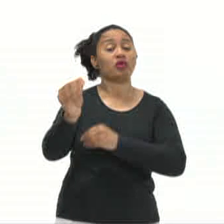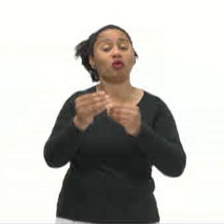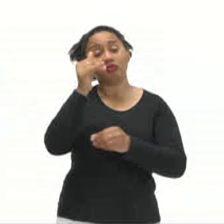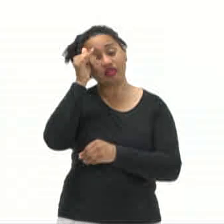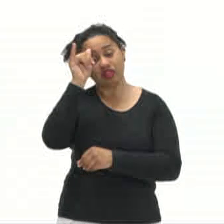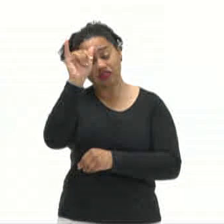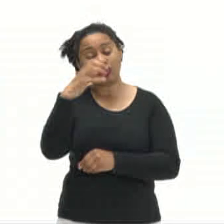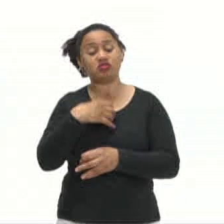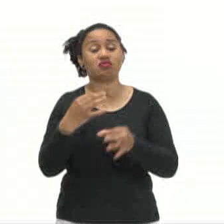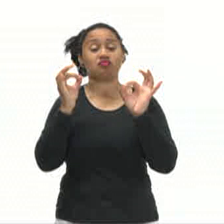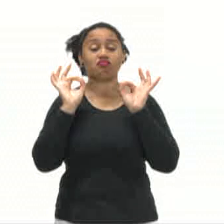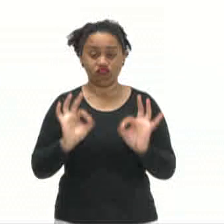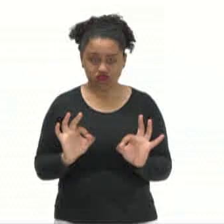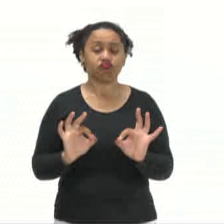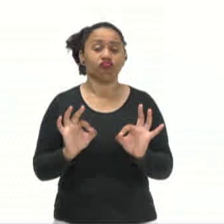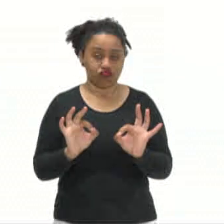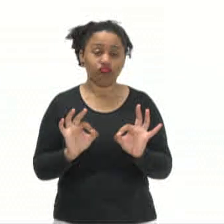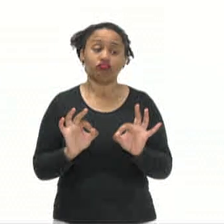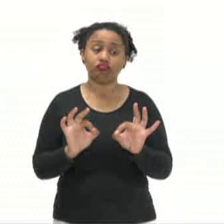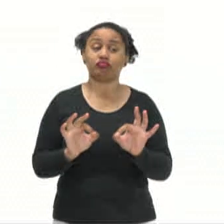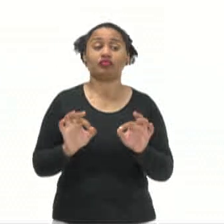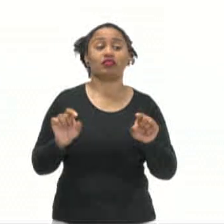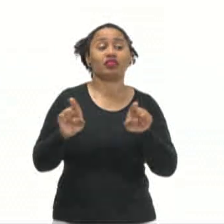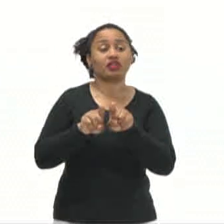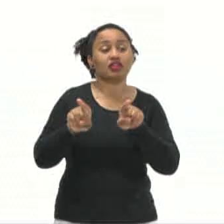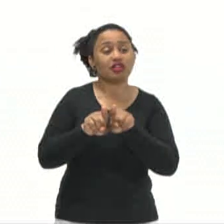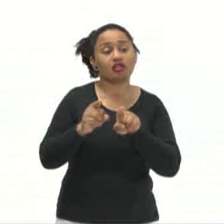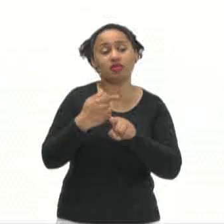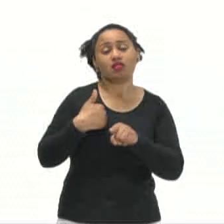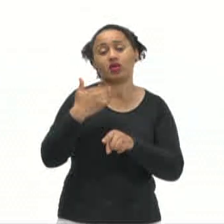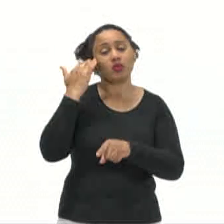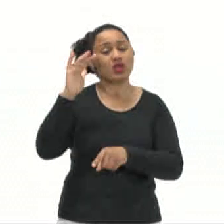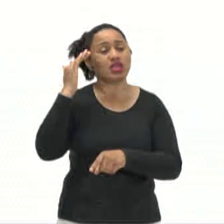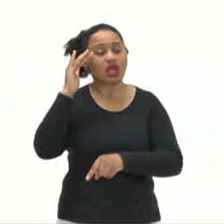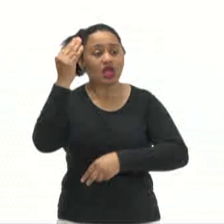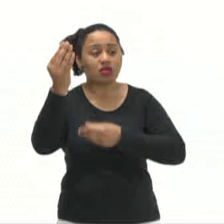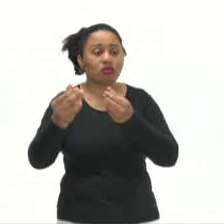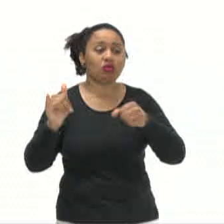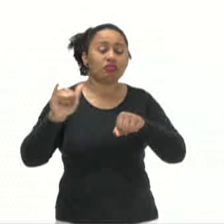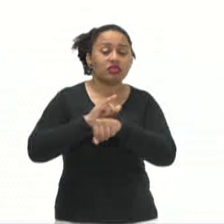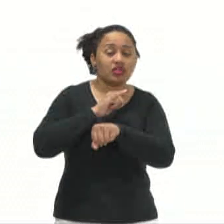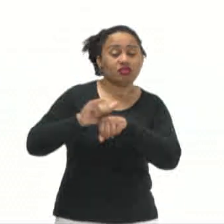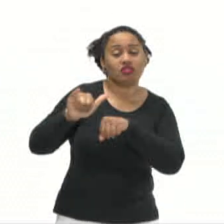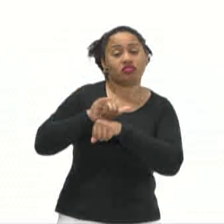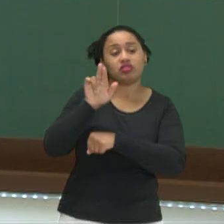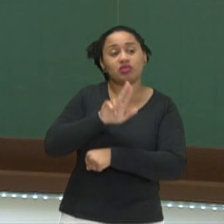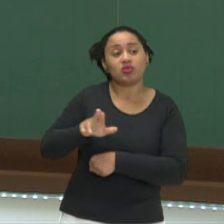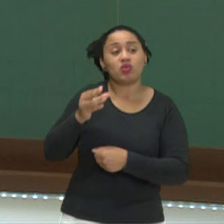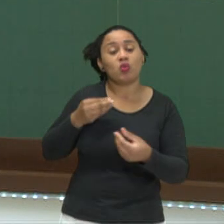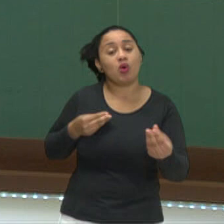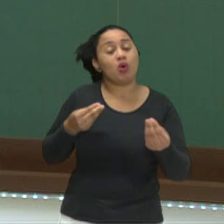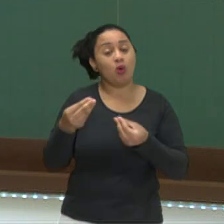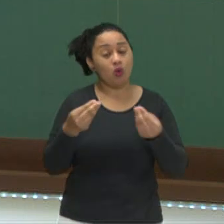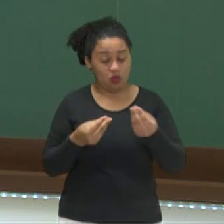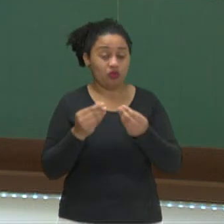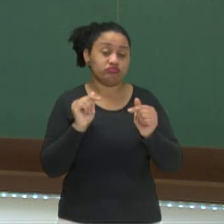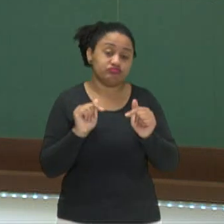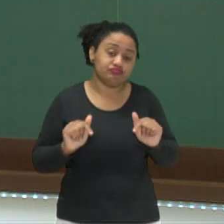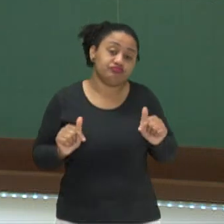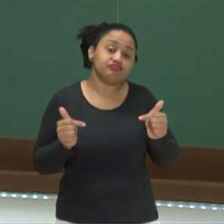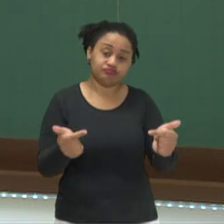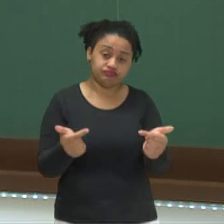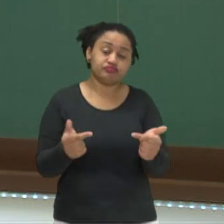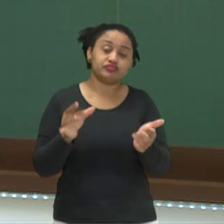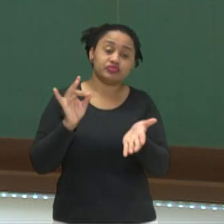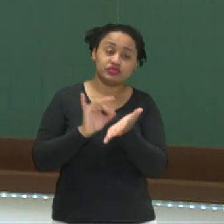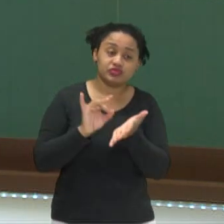forma adequada, tá? Não compreendem o método que eles estão usando, como que aquele método